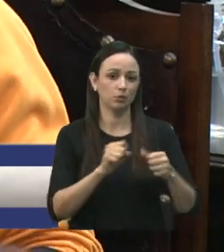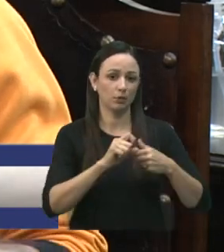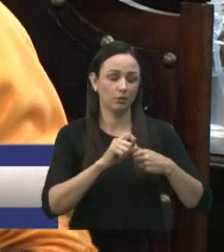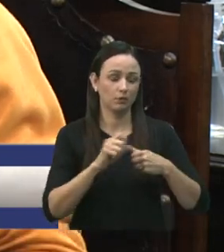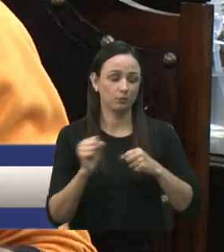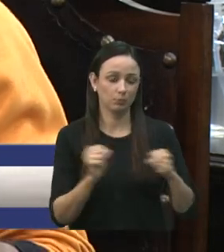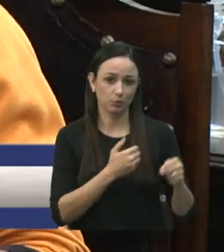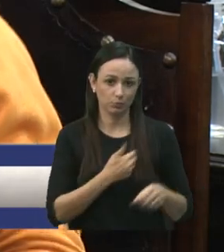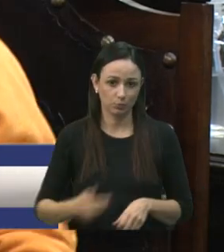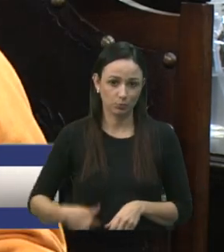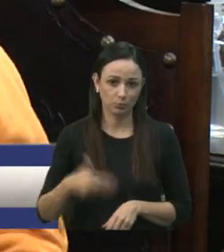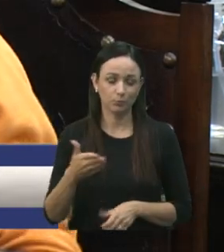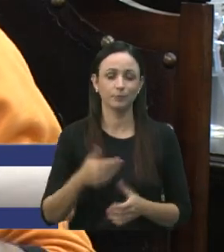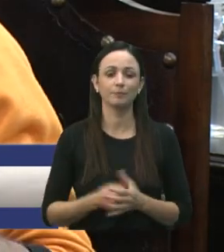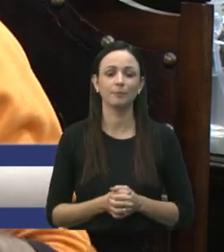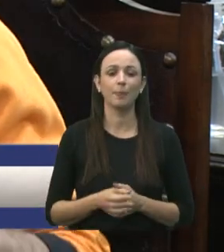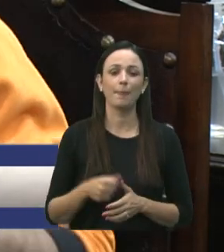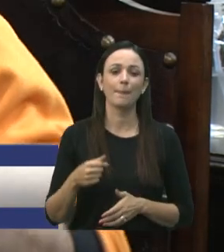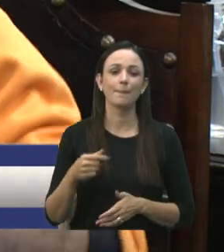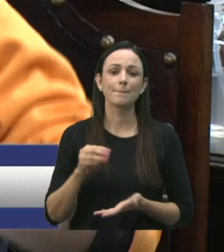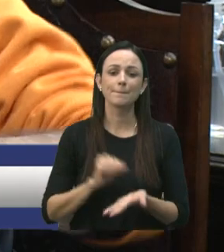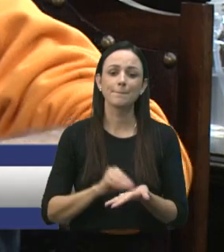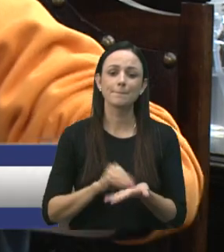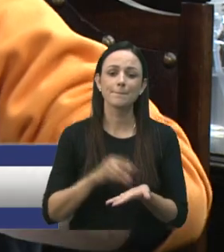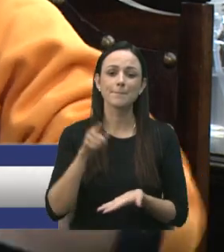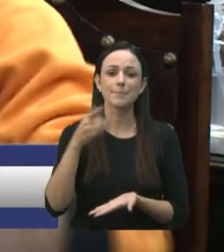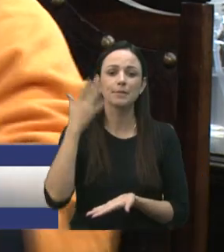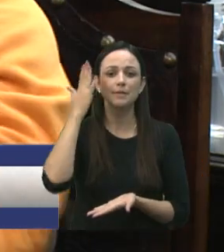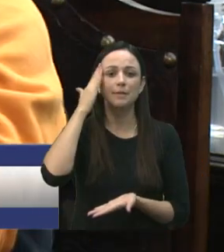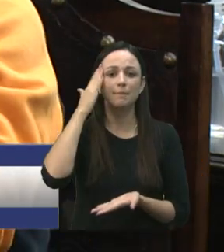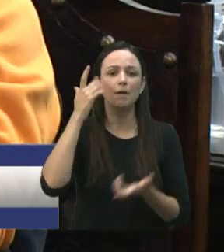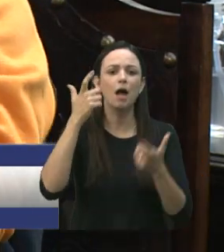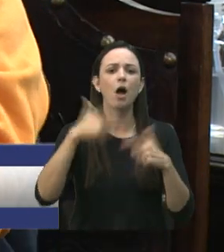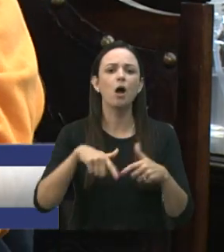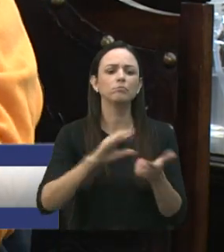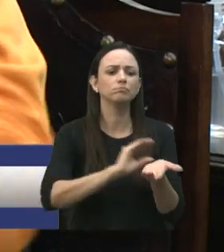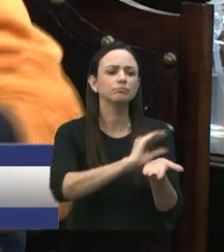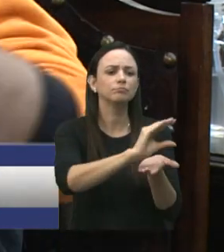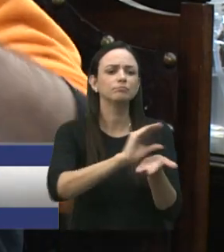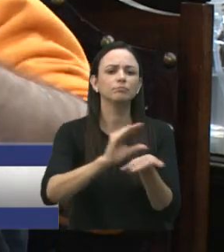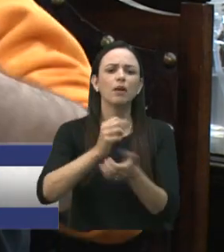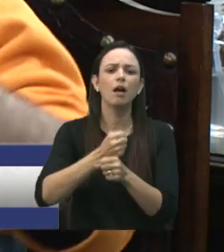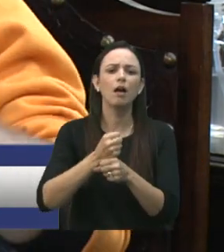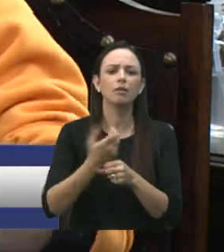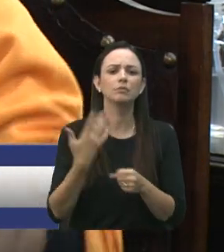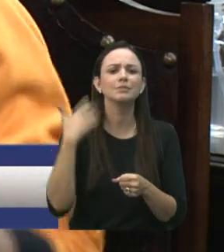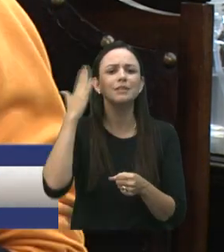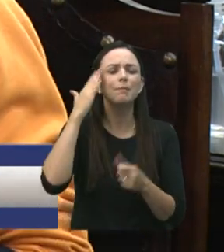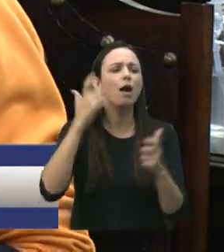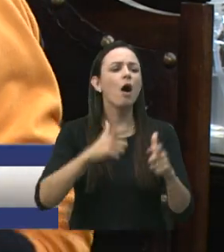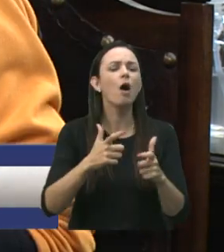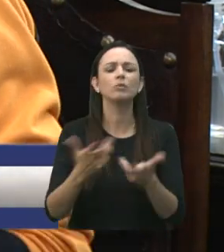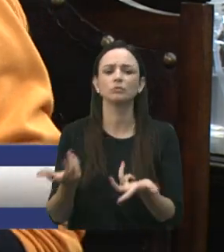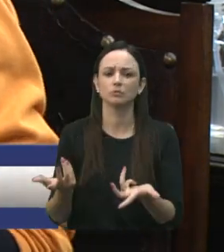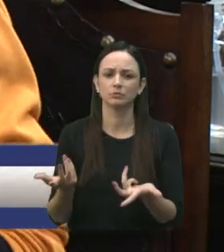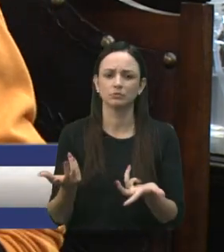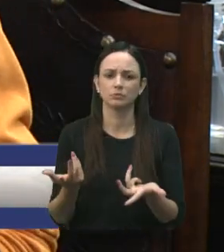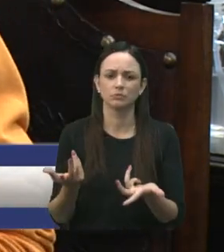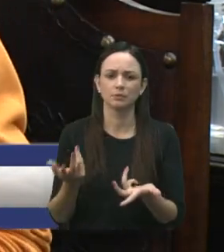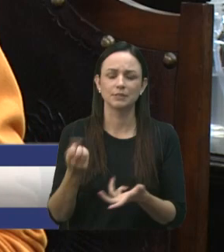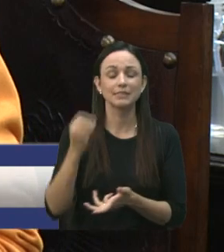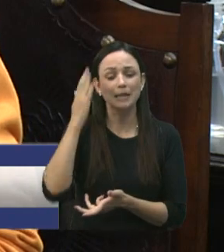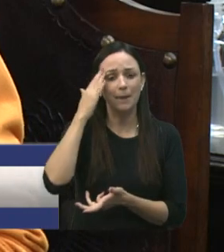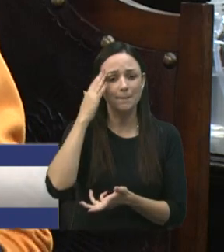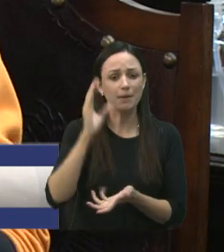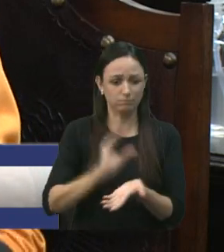a ausência, né, de saber onde é que estão as emendas deste ano. E eu não vou falar, é porque saber se ela foi